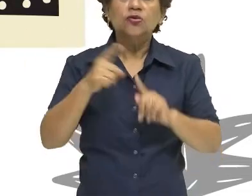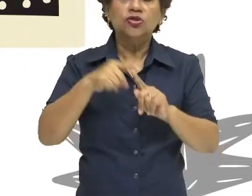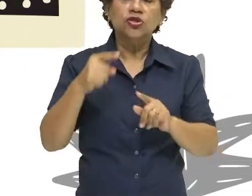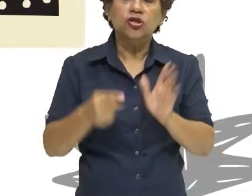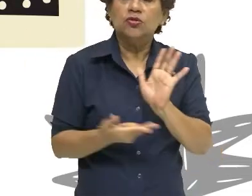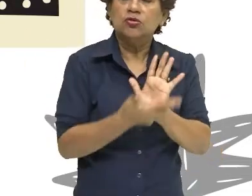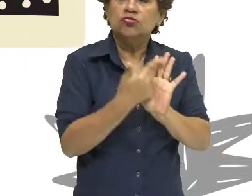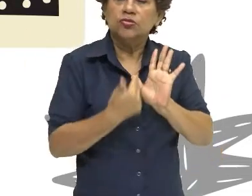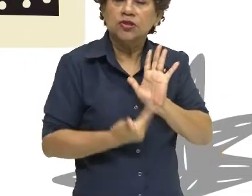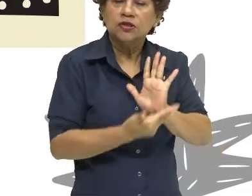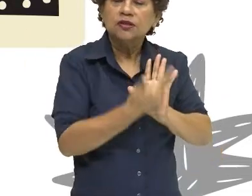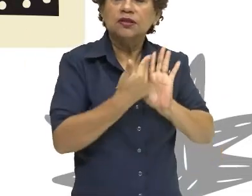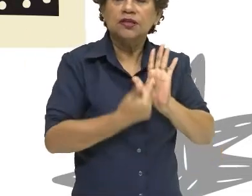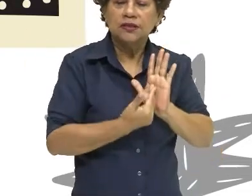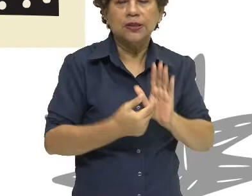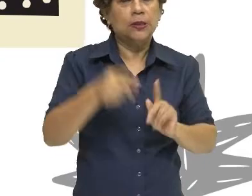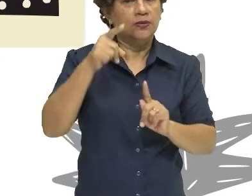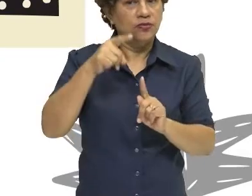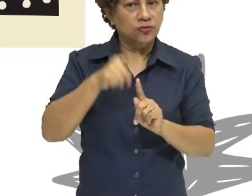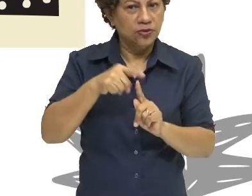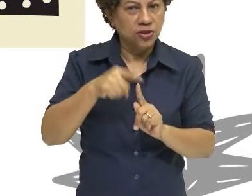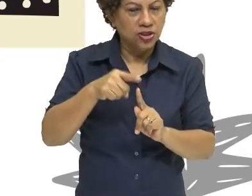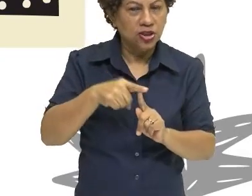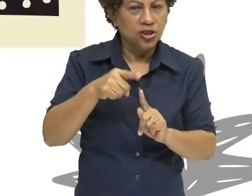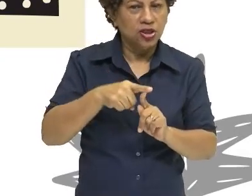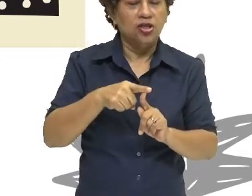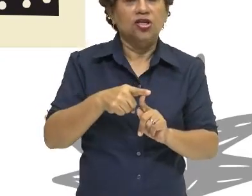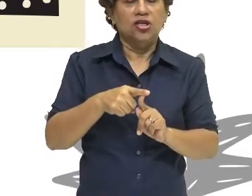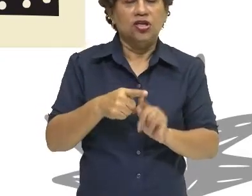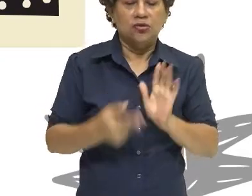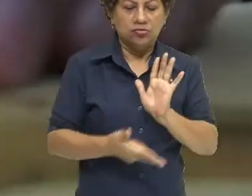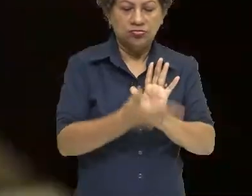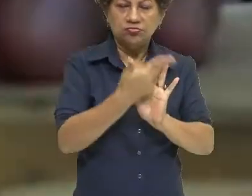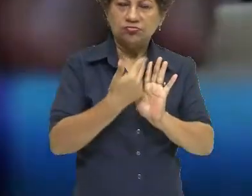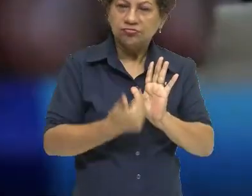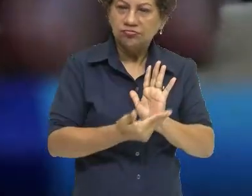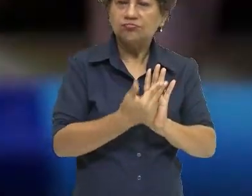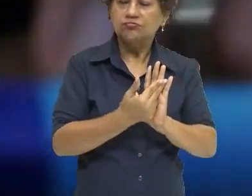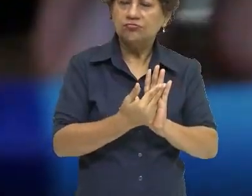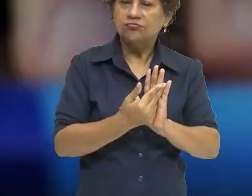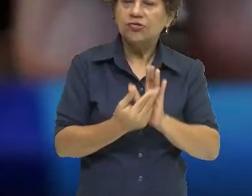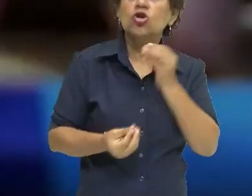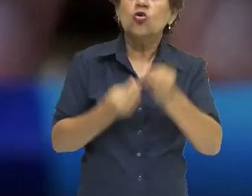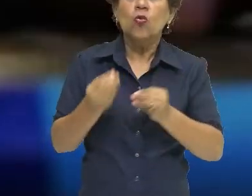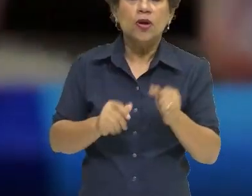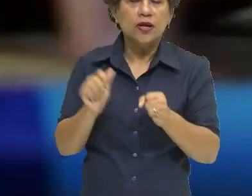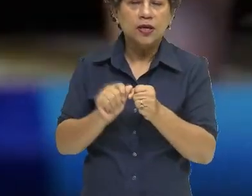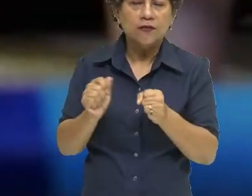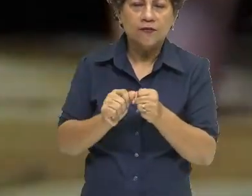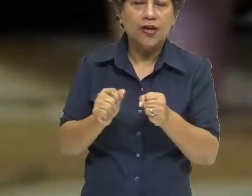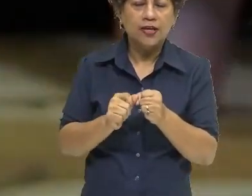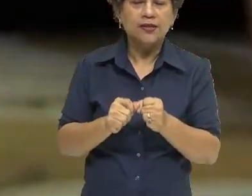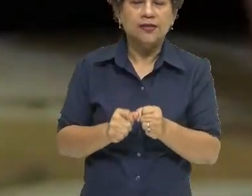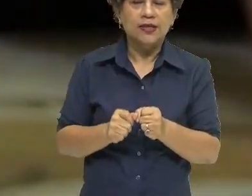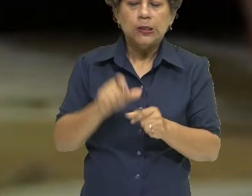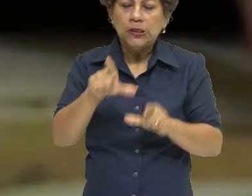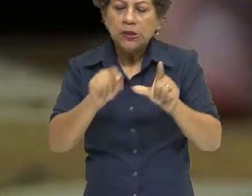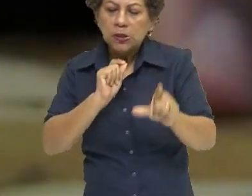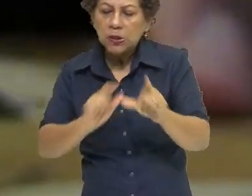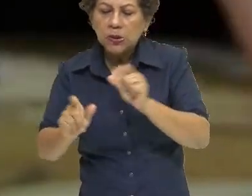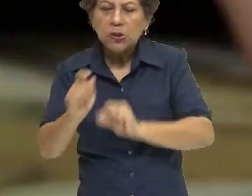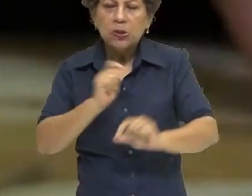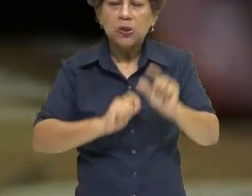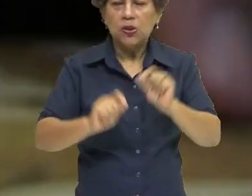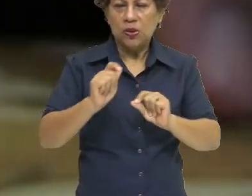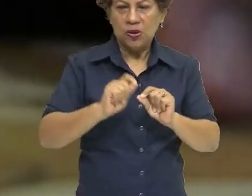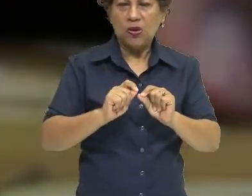a xilogravura é um tipo de ilustração que é feita a partir do entalhe de uma imagem em madeira, e